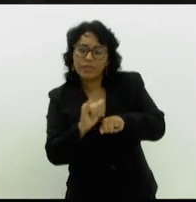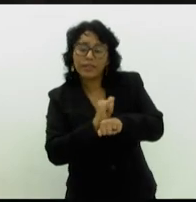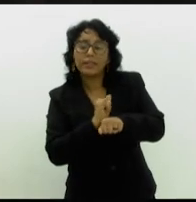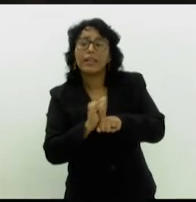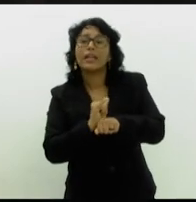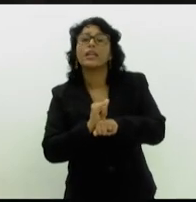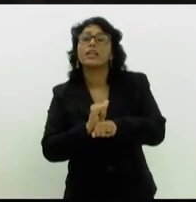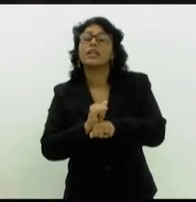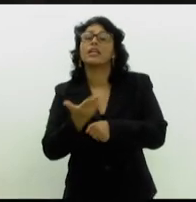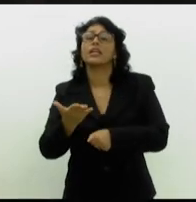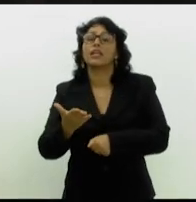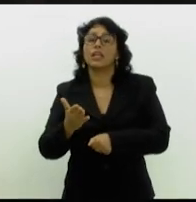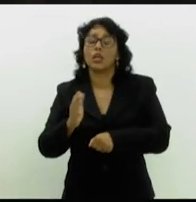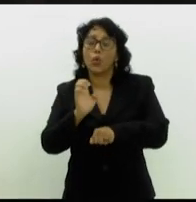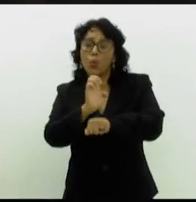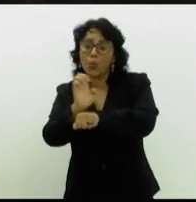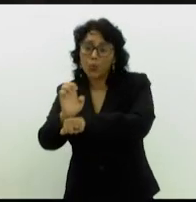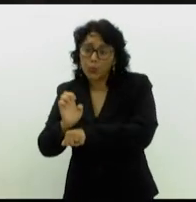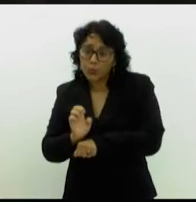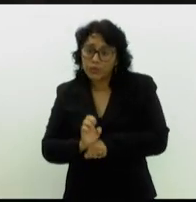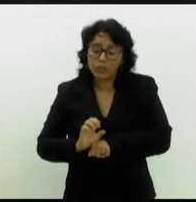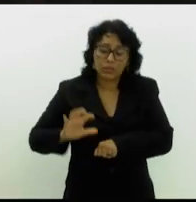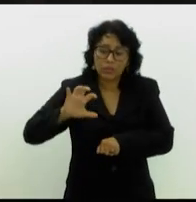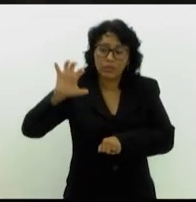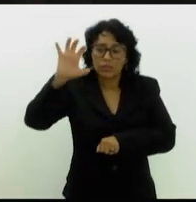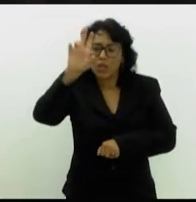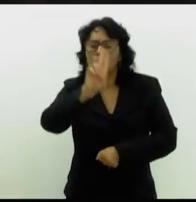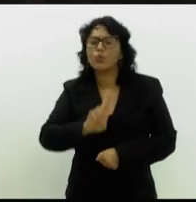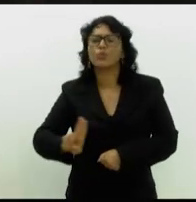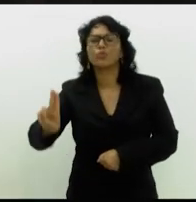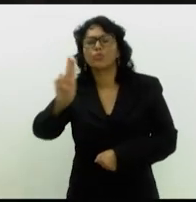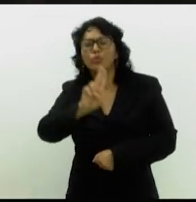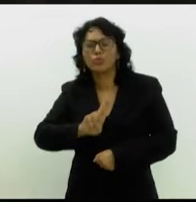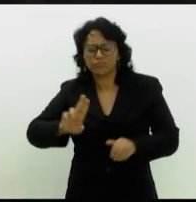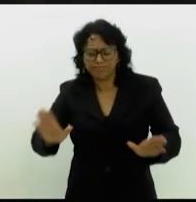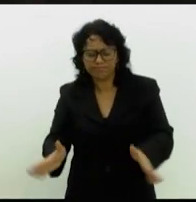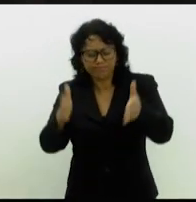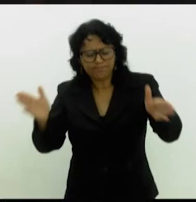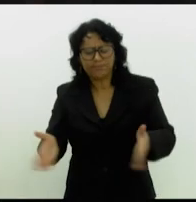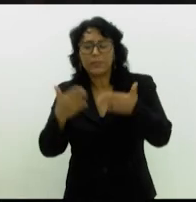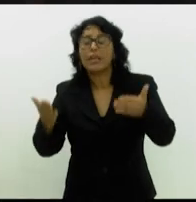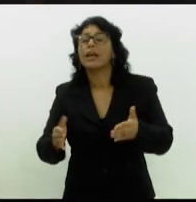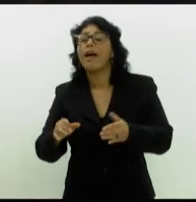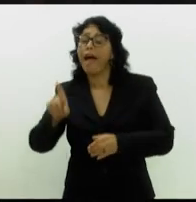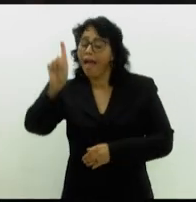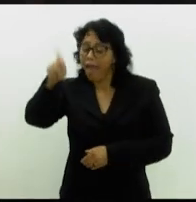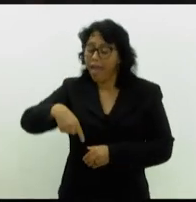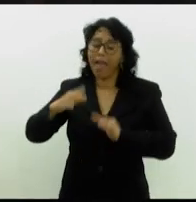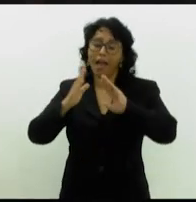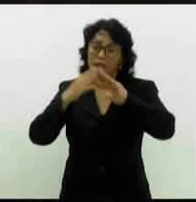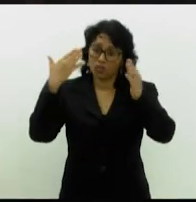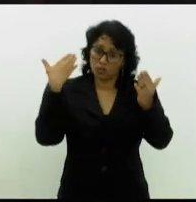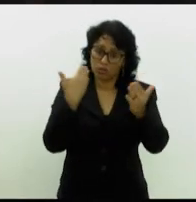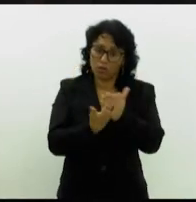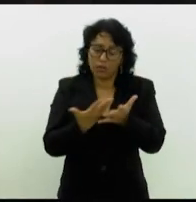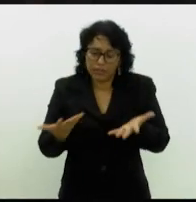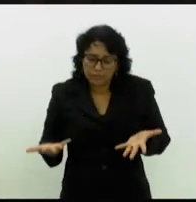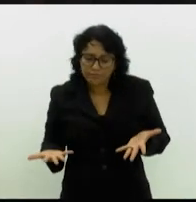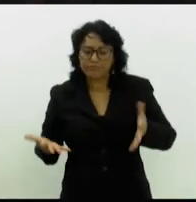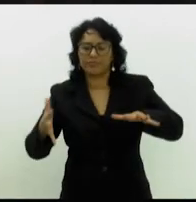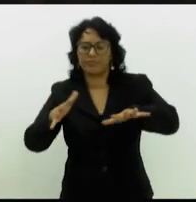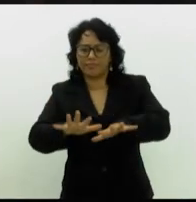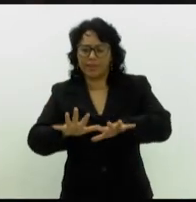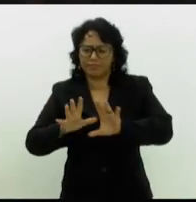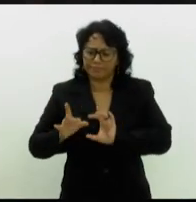diversas comunidades Deputado Luis Paulo e a escola é quem faz essa integração e o papel da cultural que